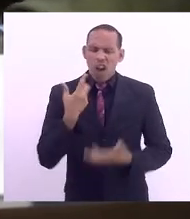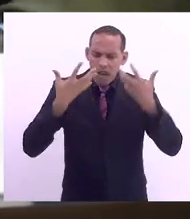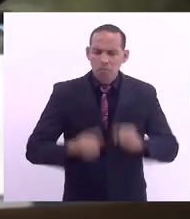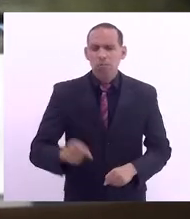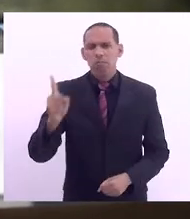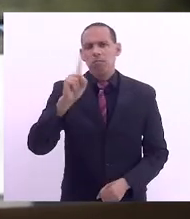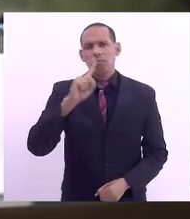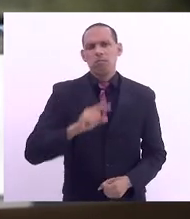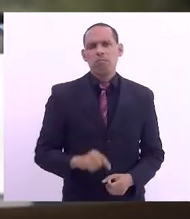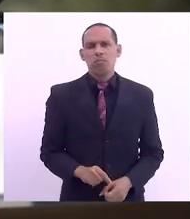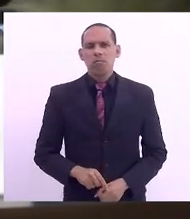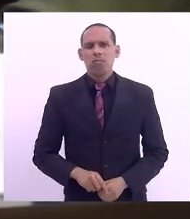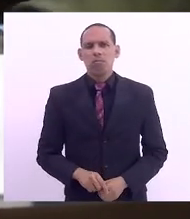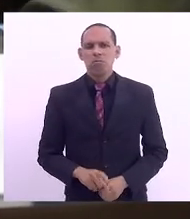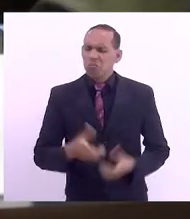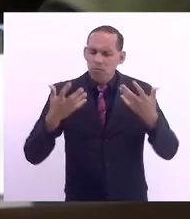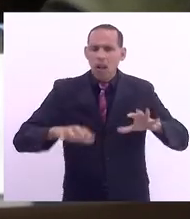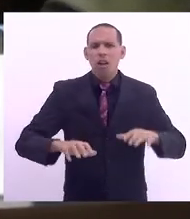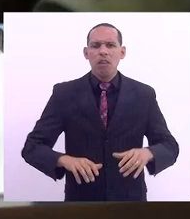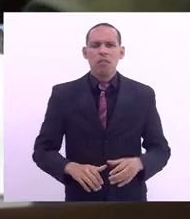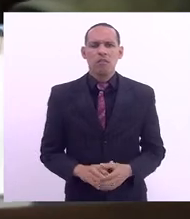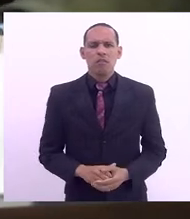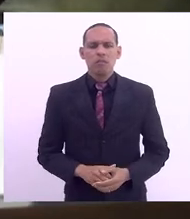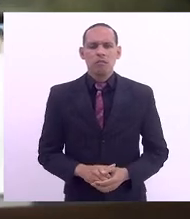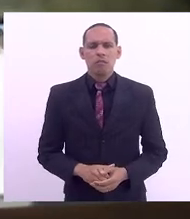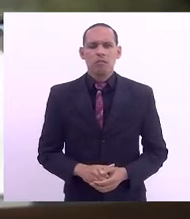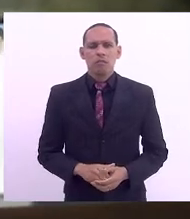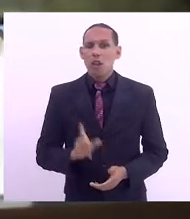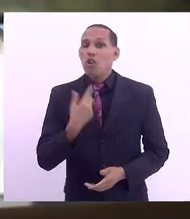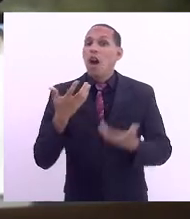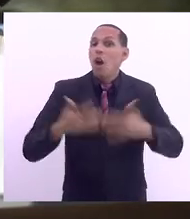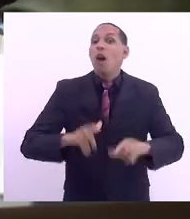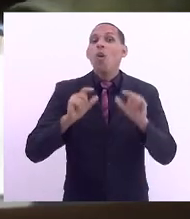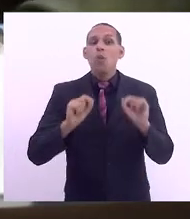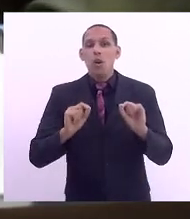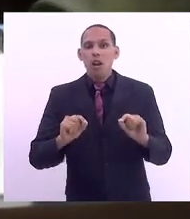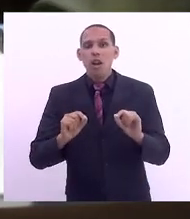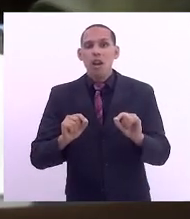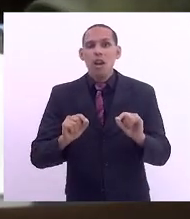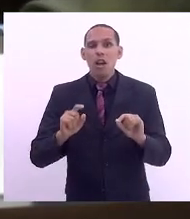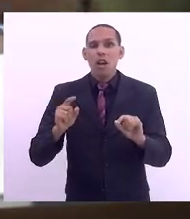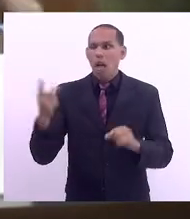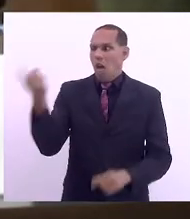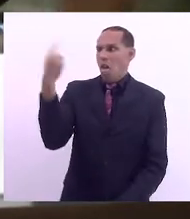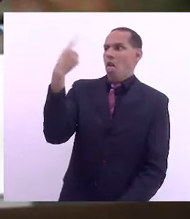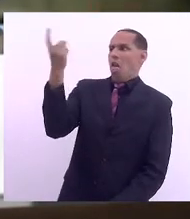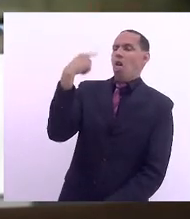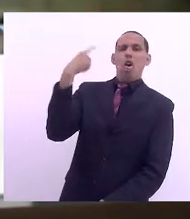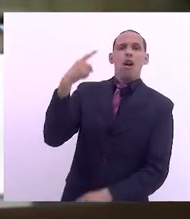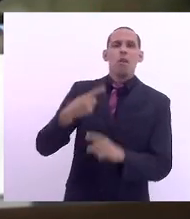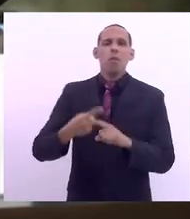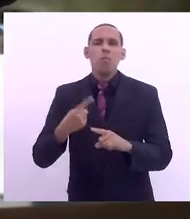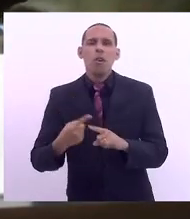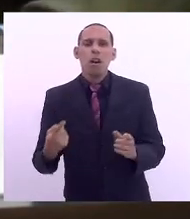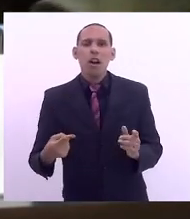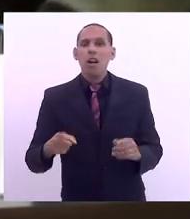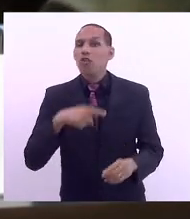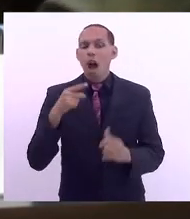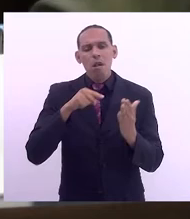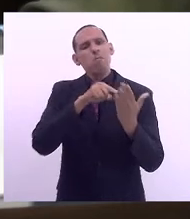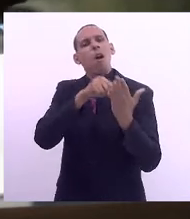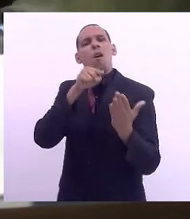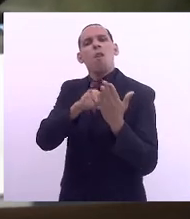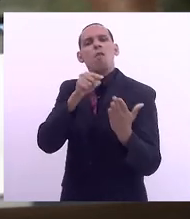aceita. Isso a gente não quer. O que a gente não quer é continuar sendo ameaçada porque denunciamos essas